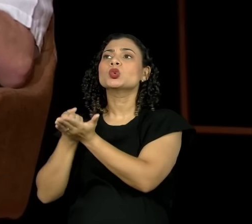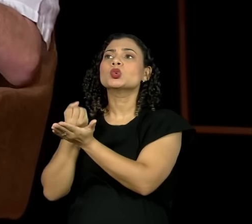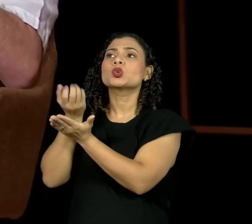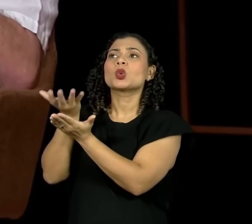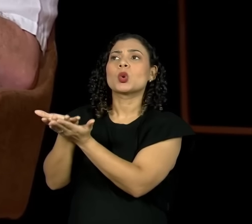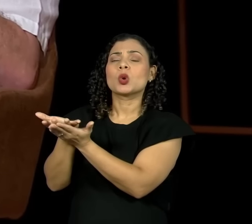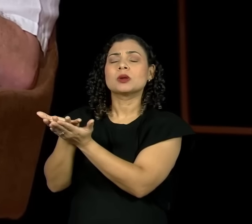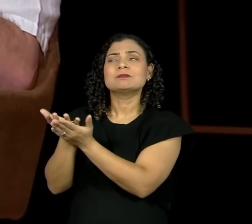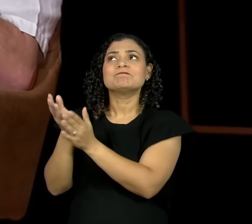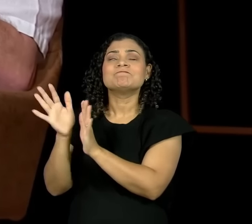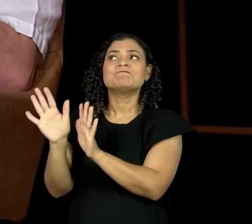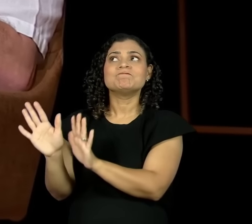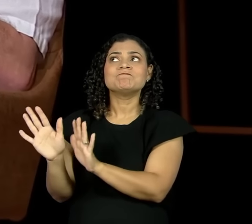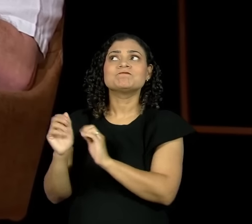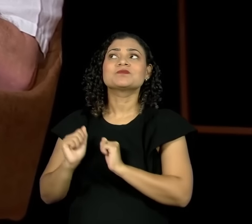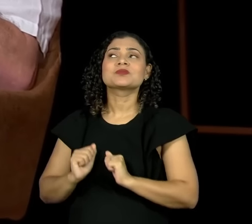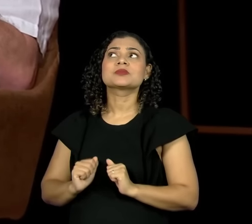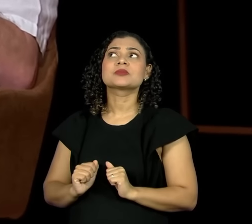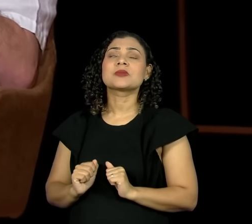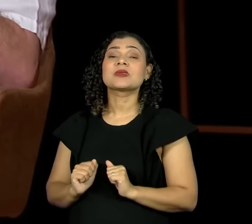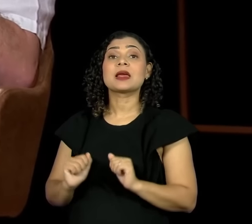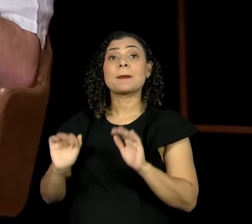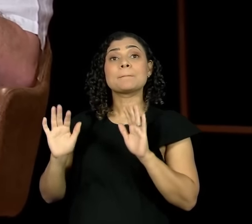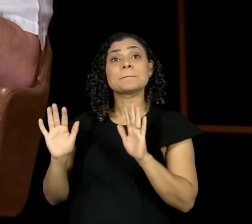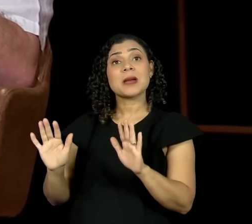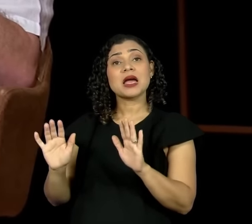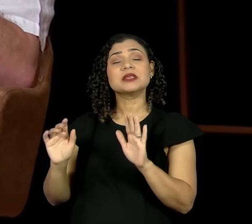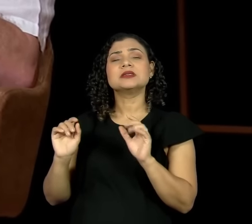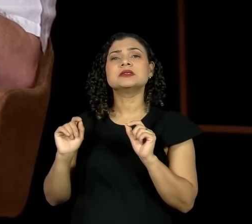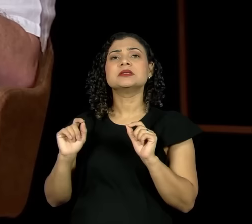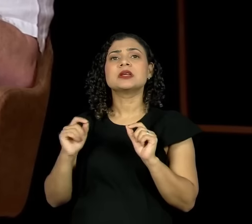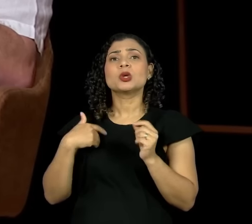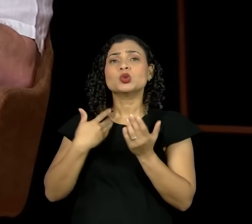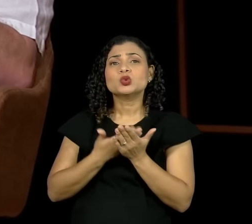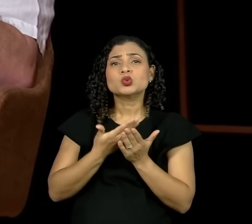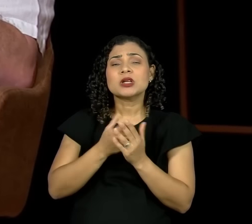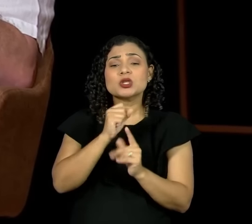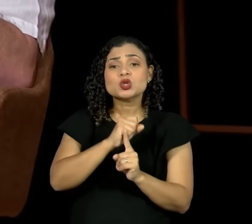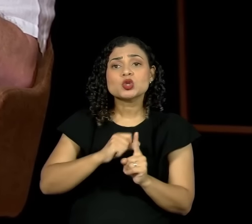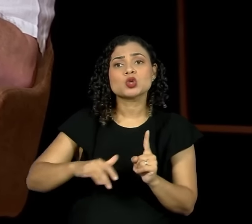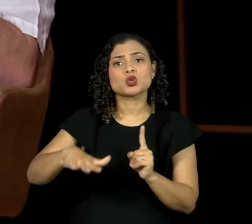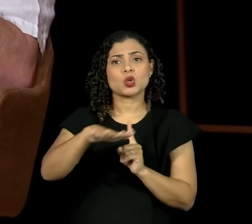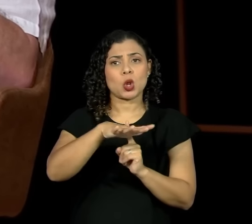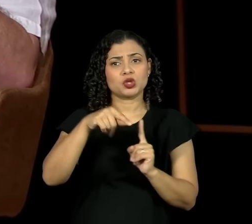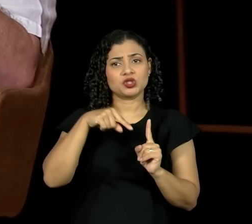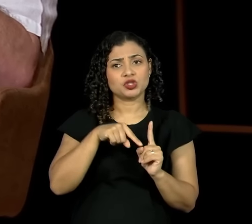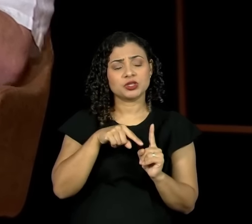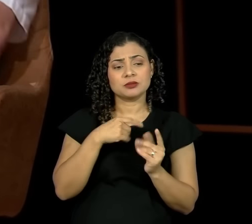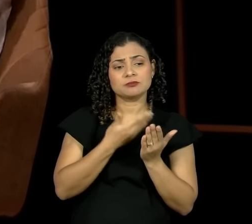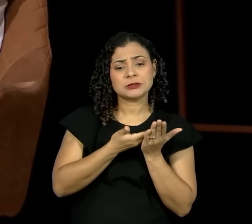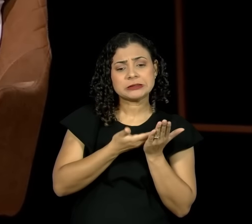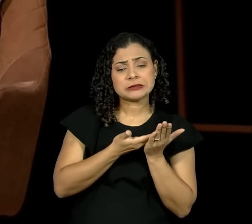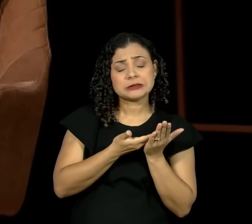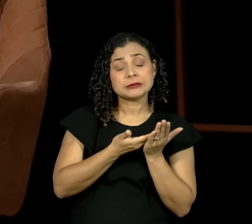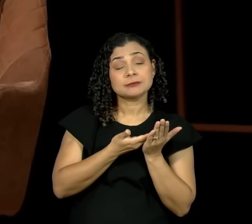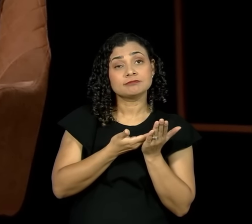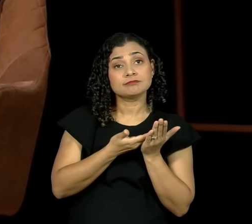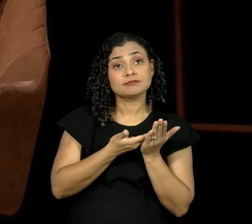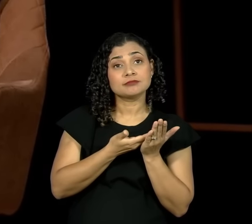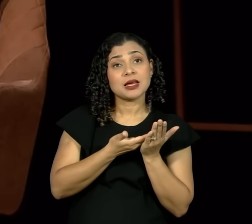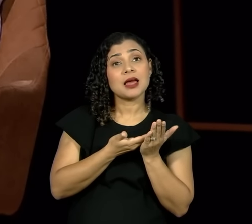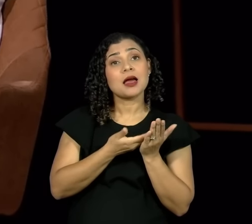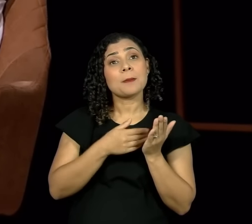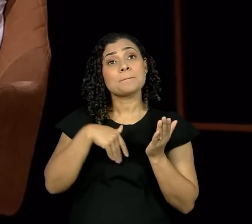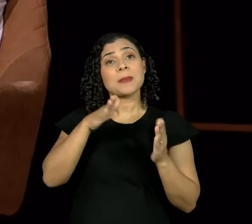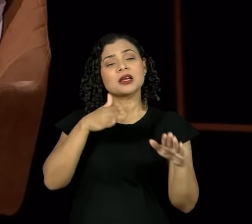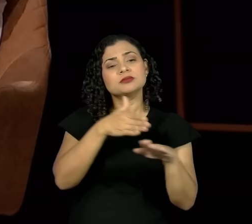conversa de alguma forma você estudar sociologia por exemplo e ter a uma vida de